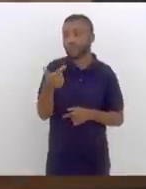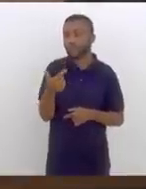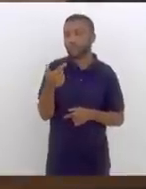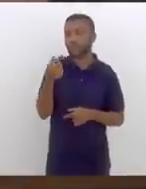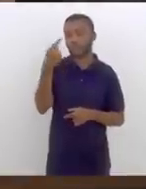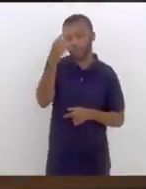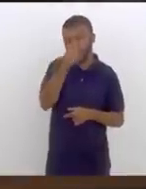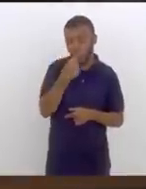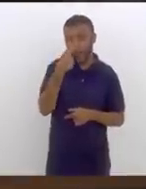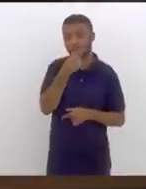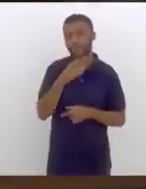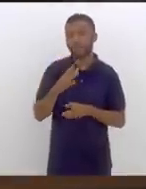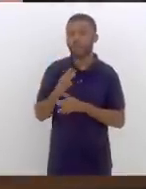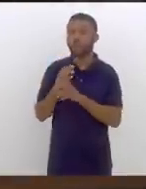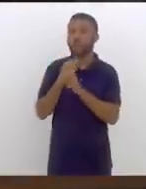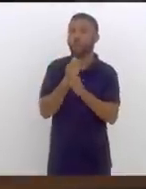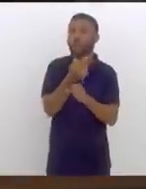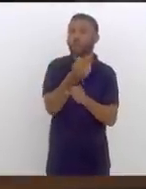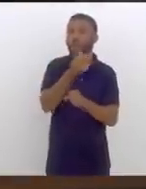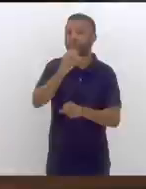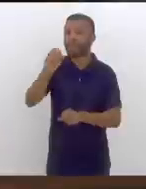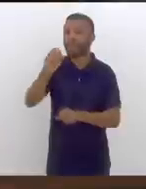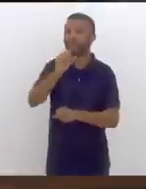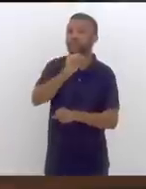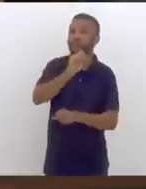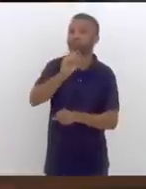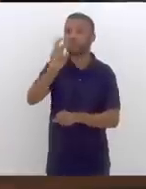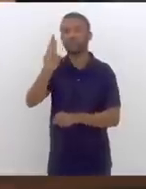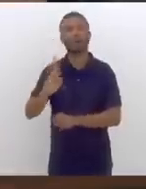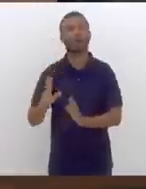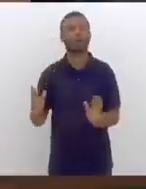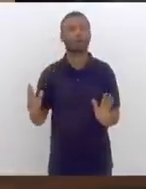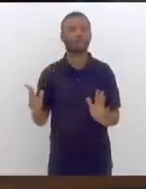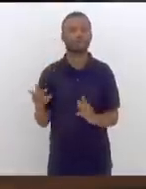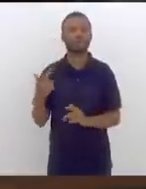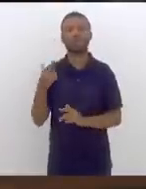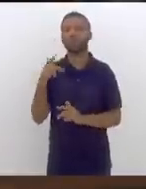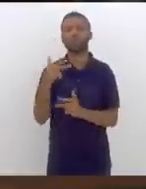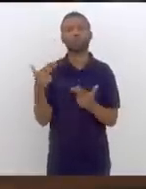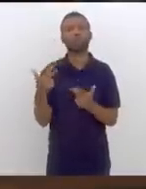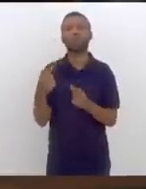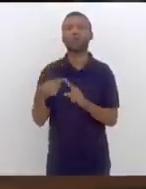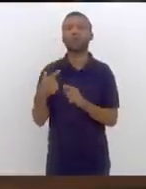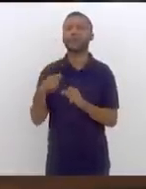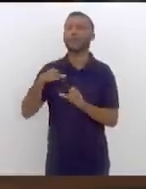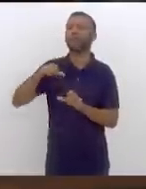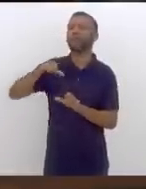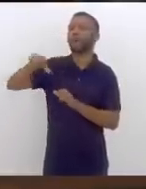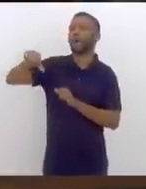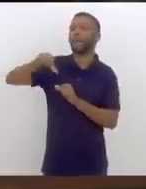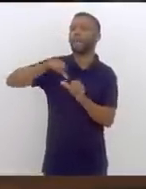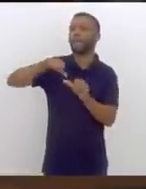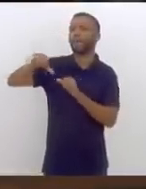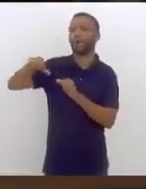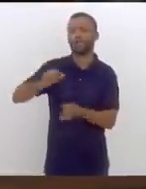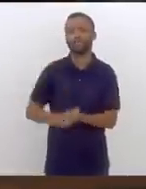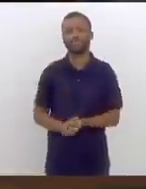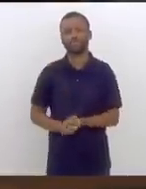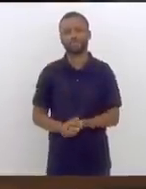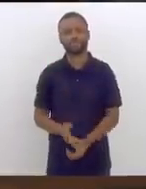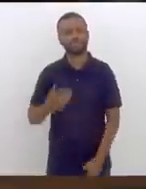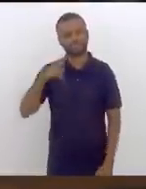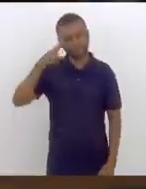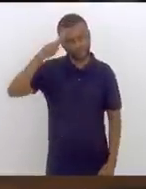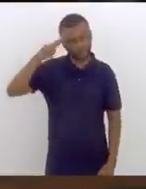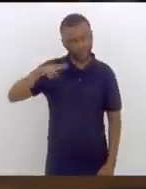estar batendo 700 800 e não acontece isso e outra coisa por que que tem o escalonamento soldado cabo Sargento